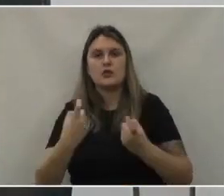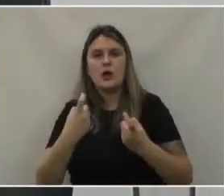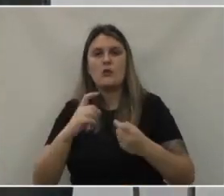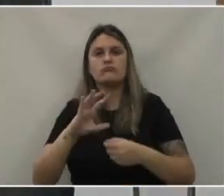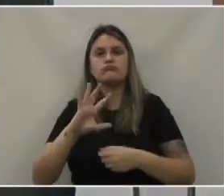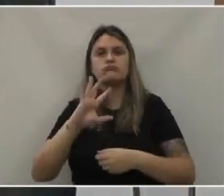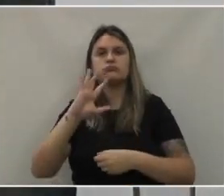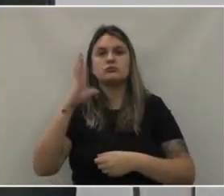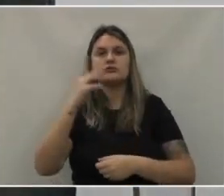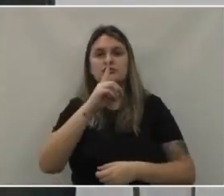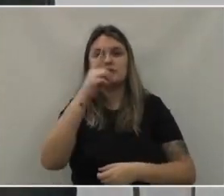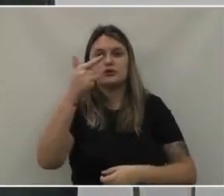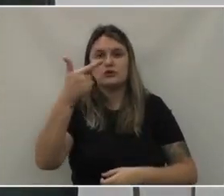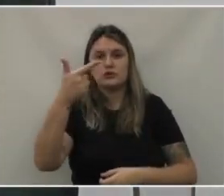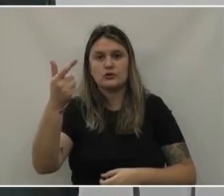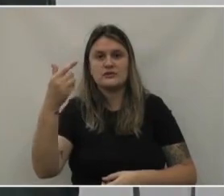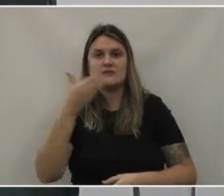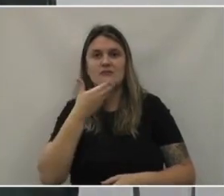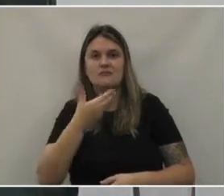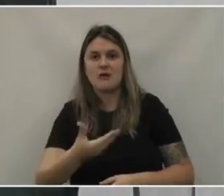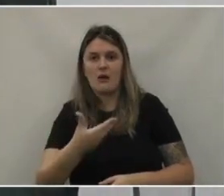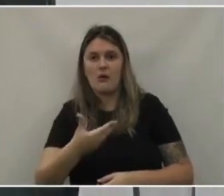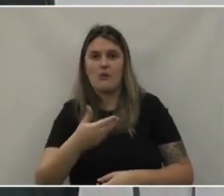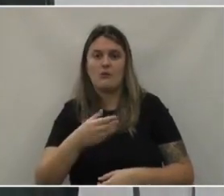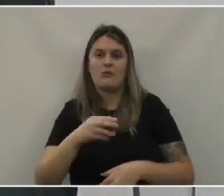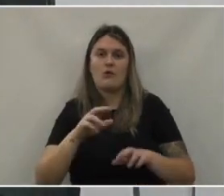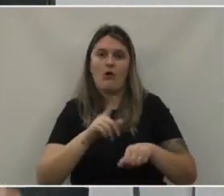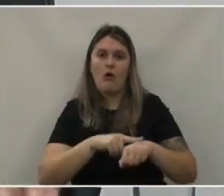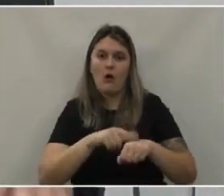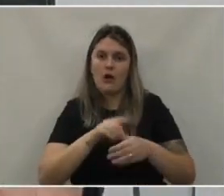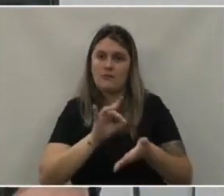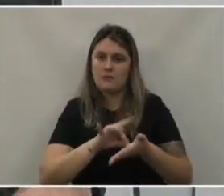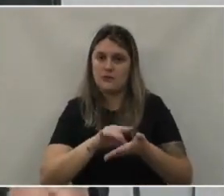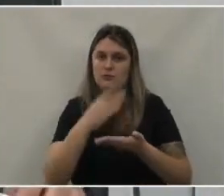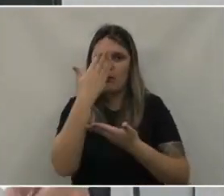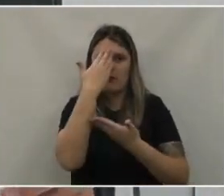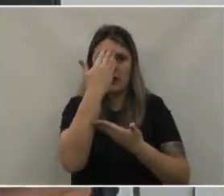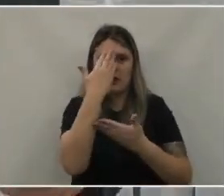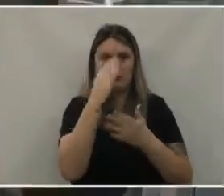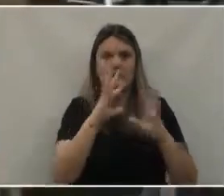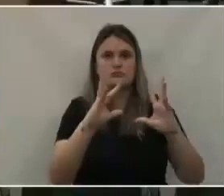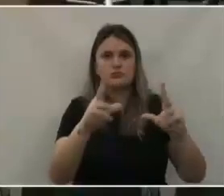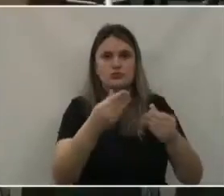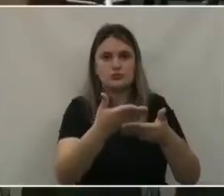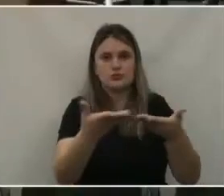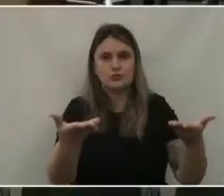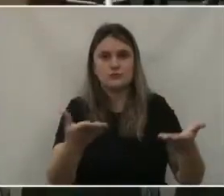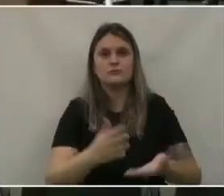dezembro de 2019, horário regimental. Senhores vereadores, obrigado e uma boa noite a todos.